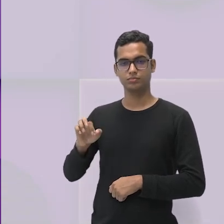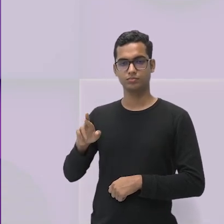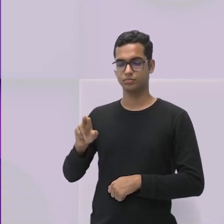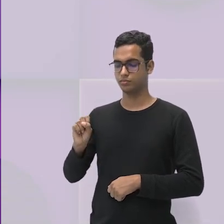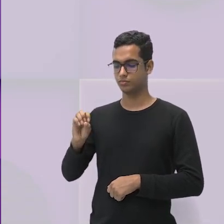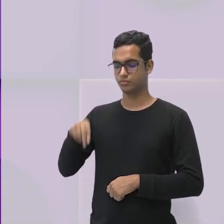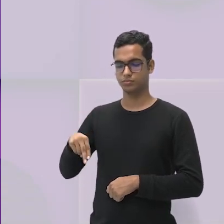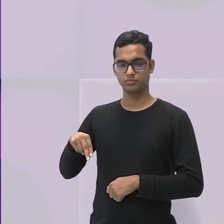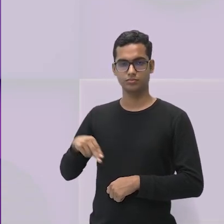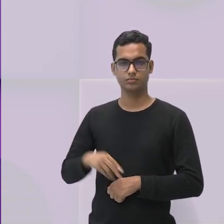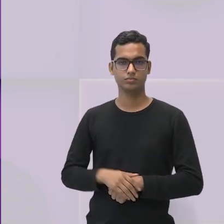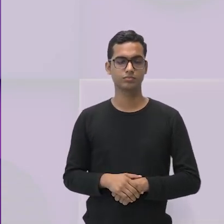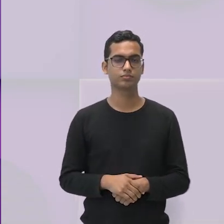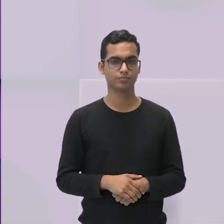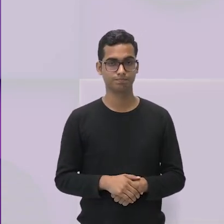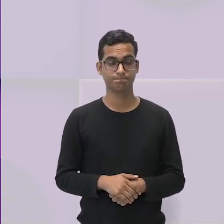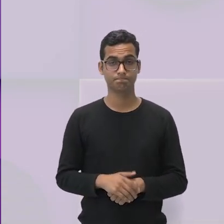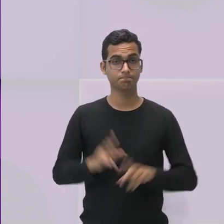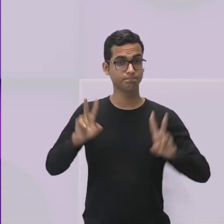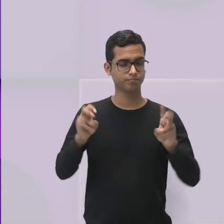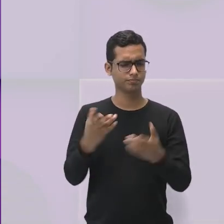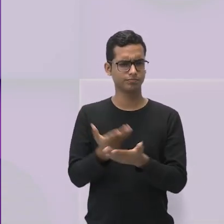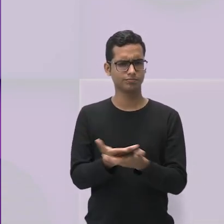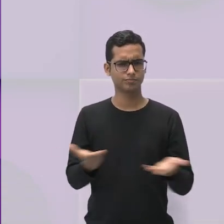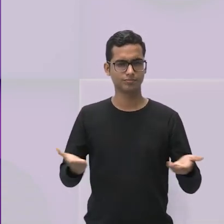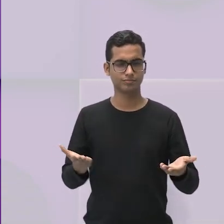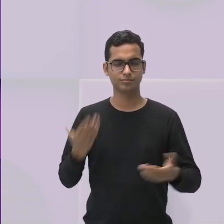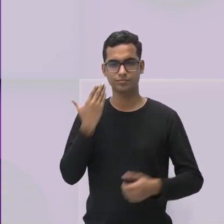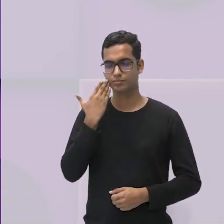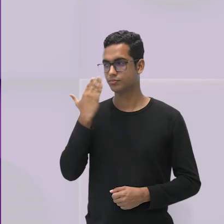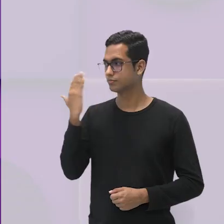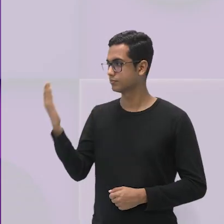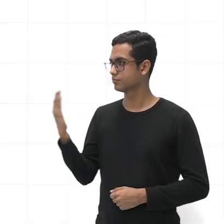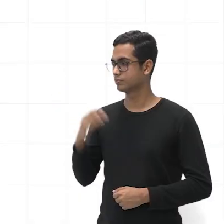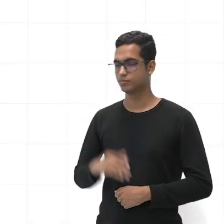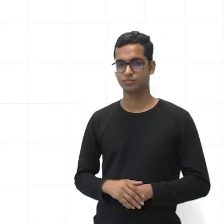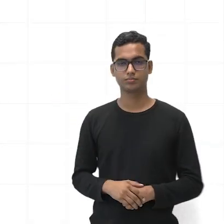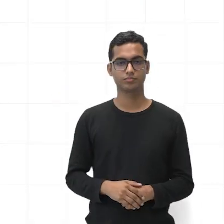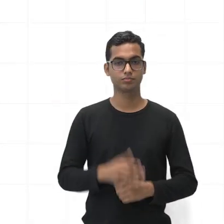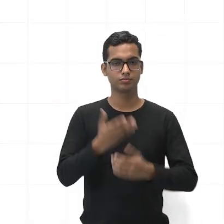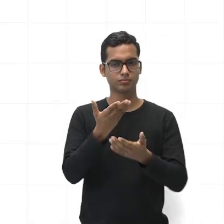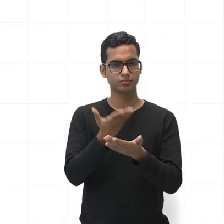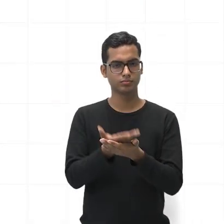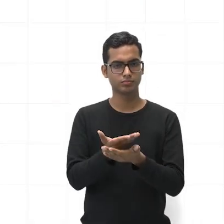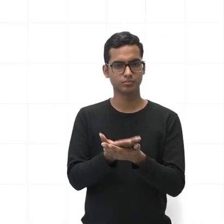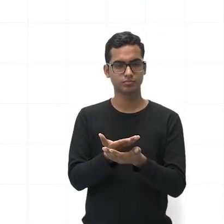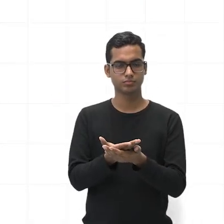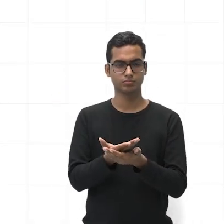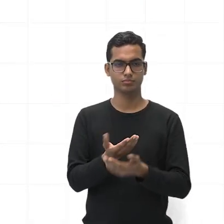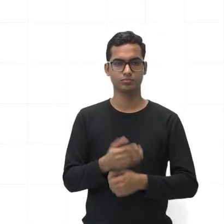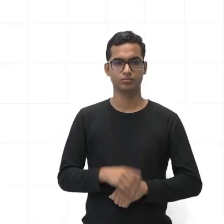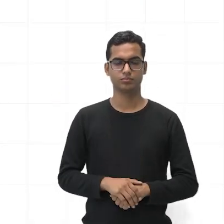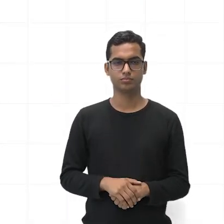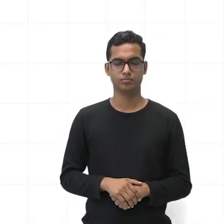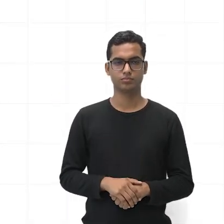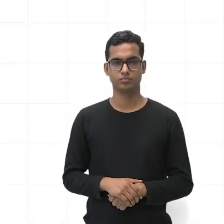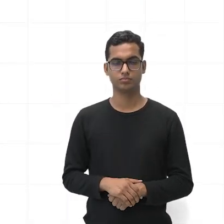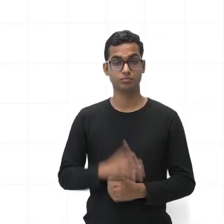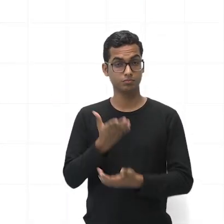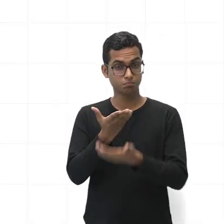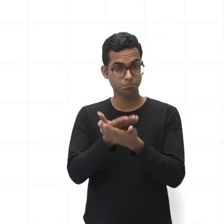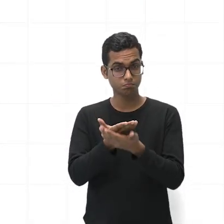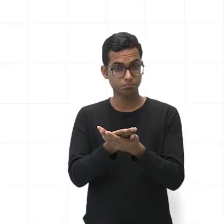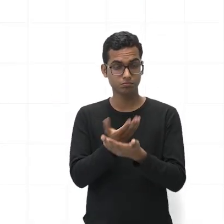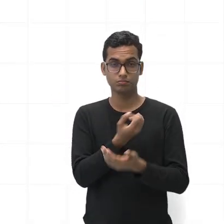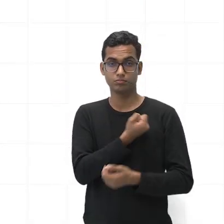professor Emerson Marão e vamos ver o que nos aguarda para a nossa aula de hoje. A aula de número 59